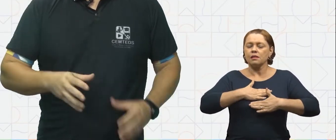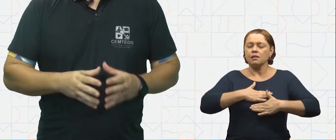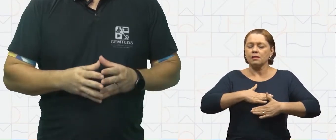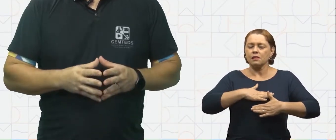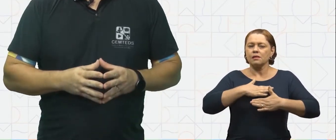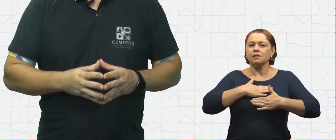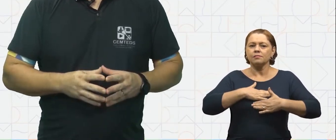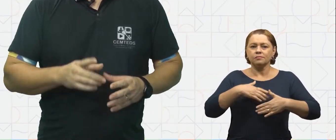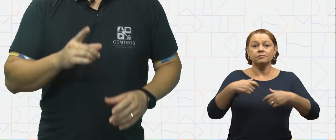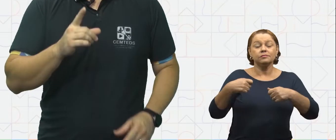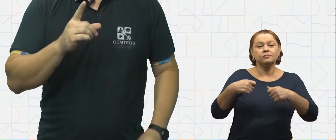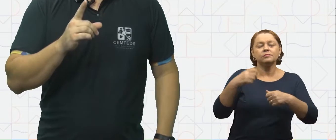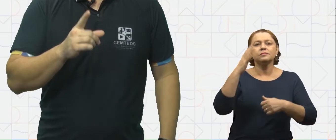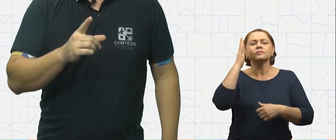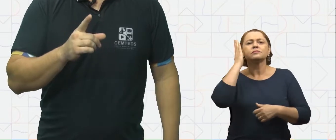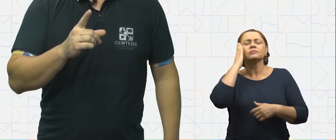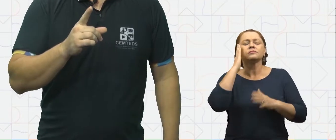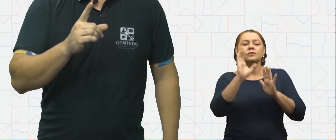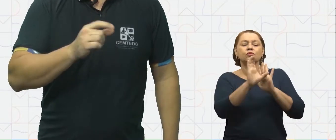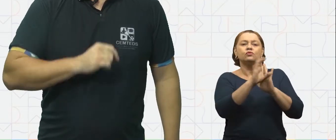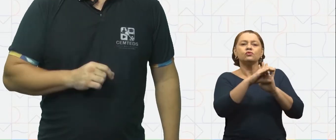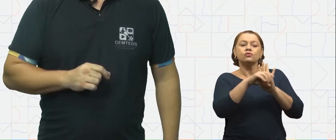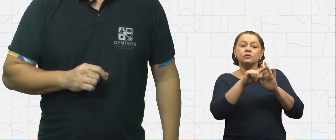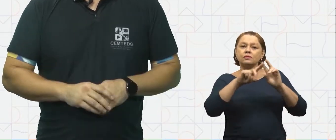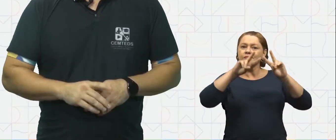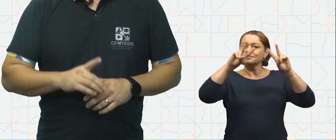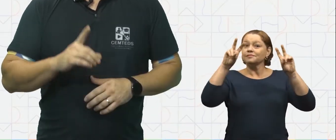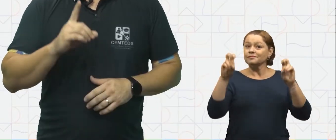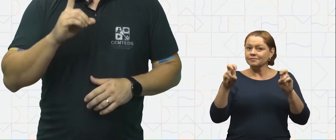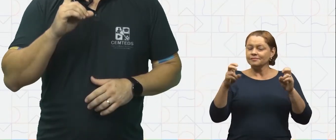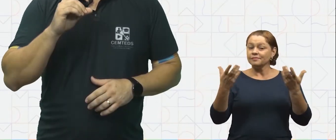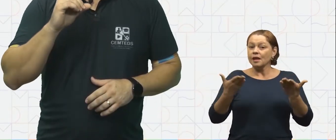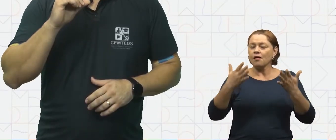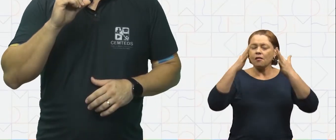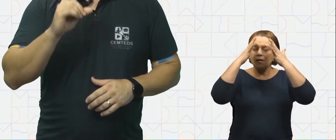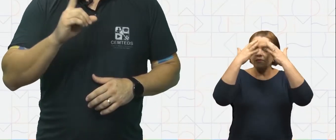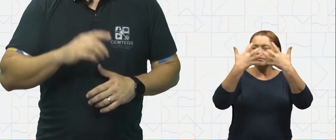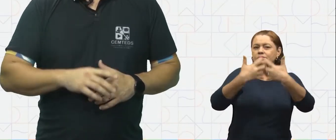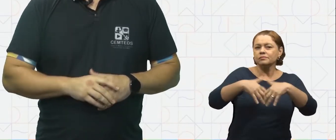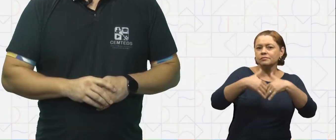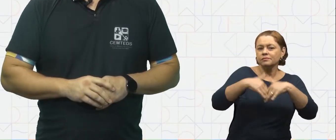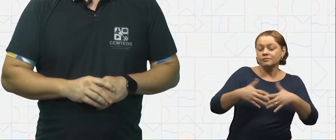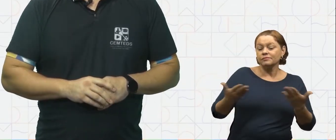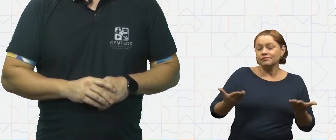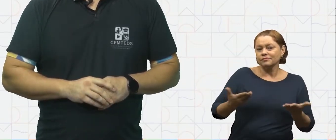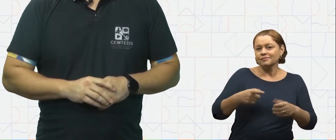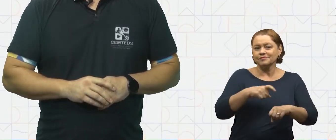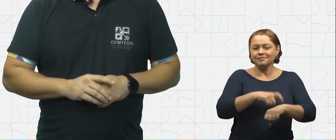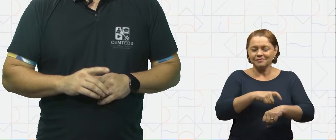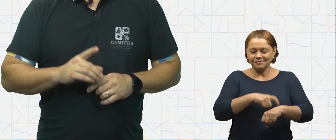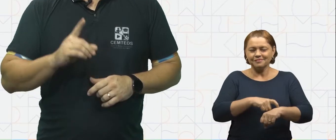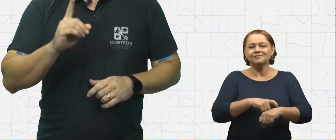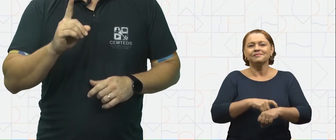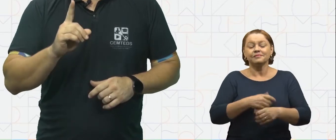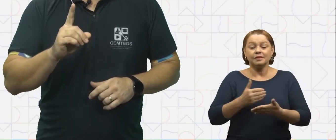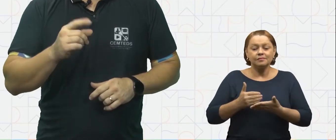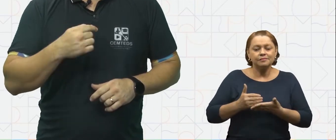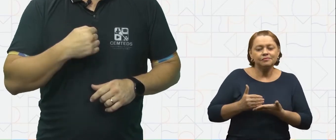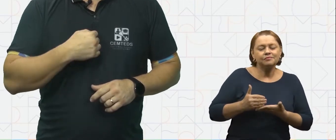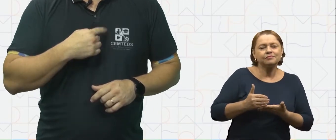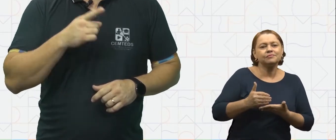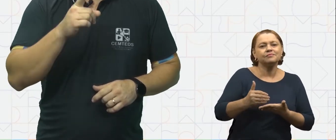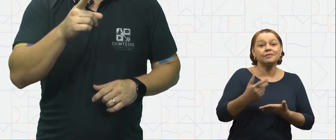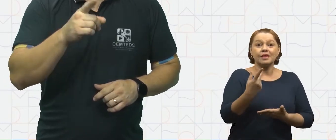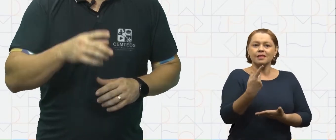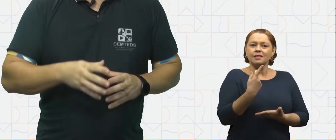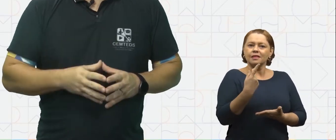preciso definir alguns conceitos sobre esse assunto. Iremos refletir nesse momento. A partir de agora,